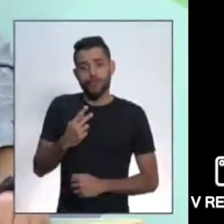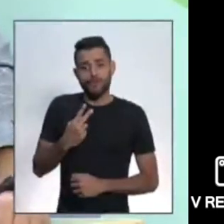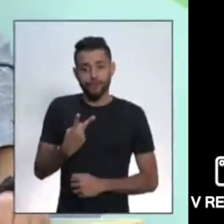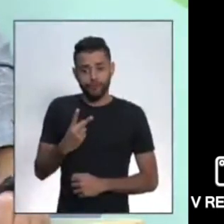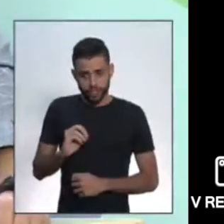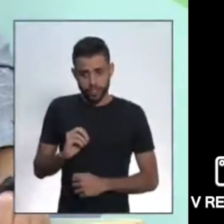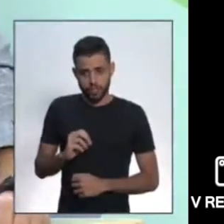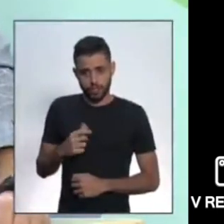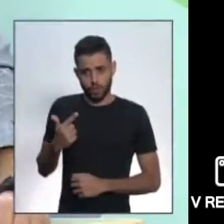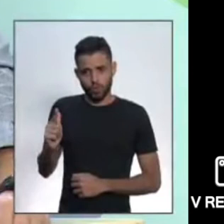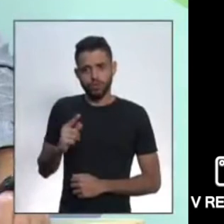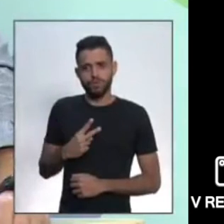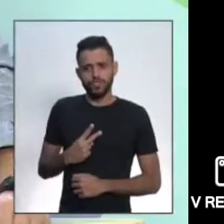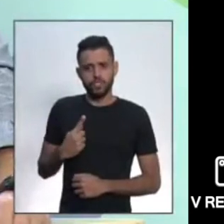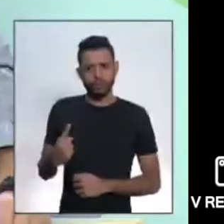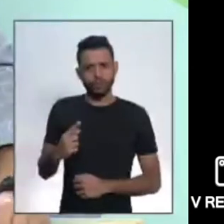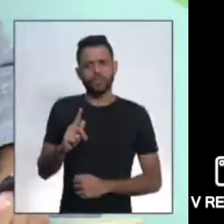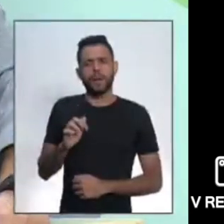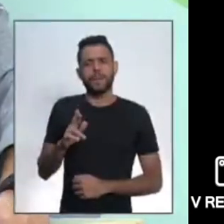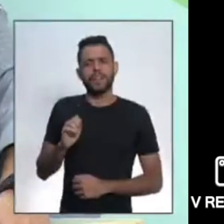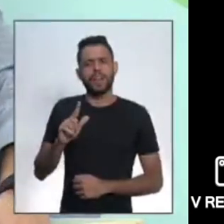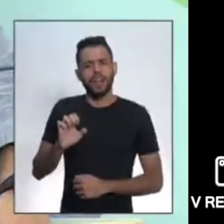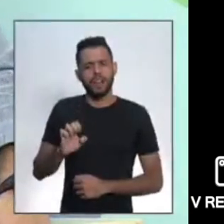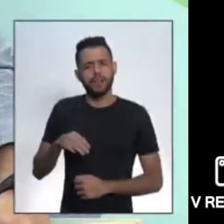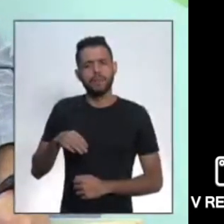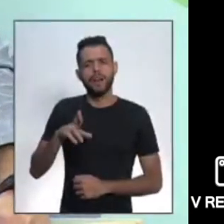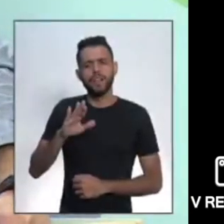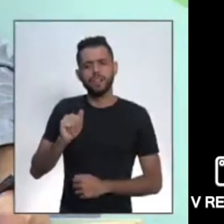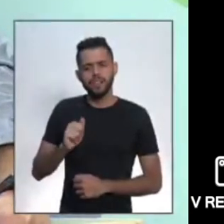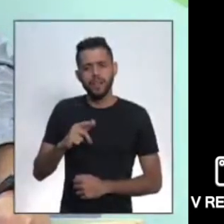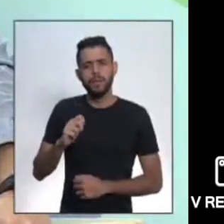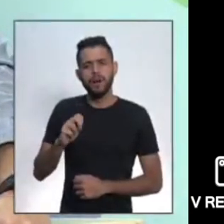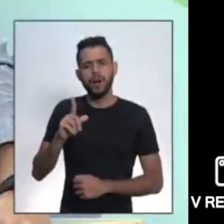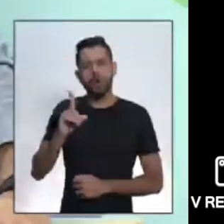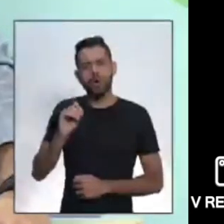21, Gabriele, Maria, Paulo, Antoniele,